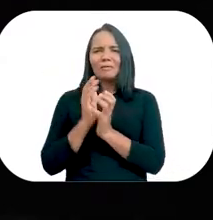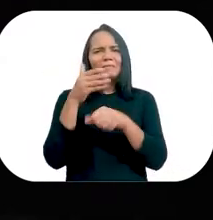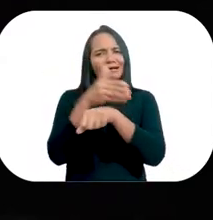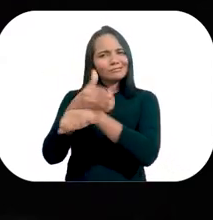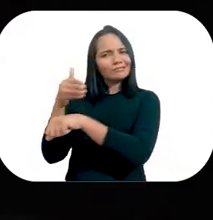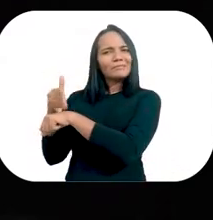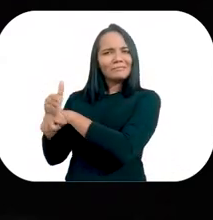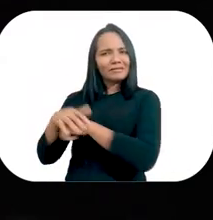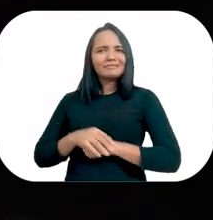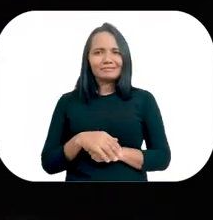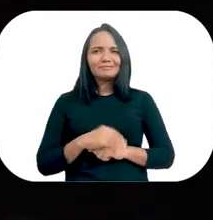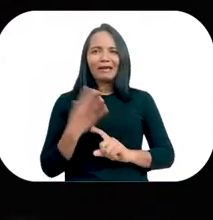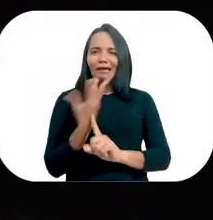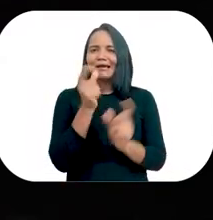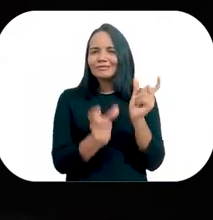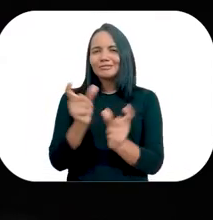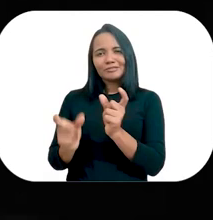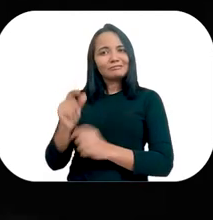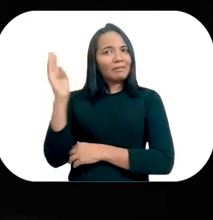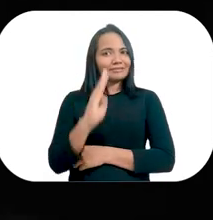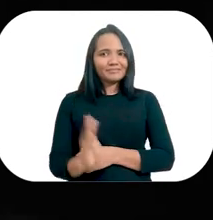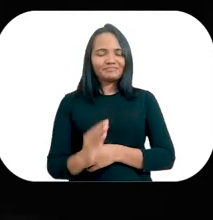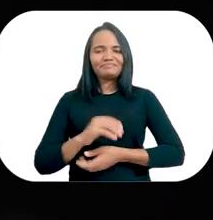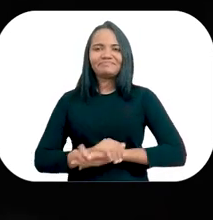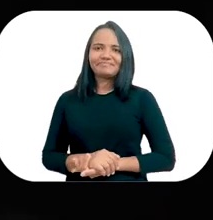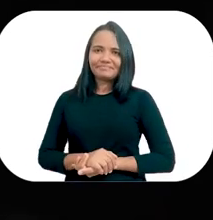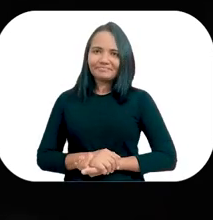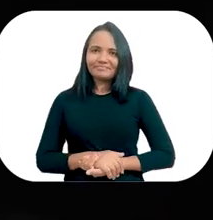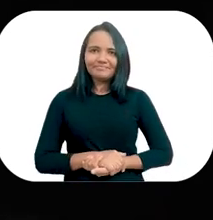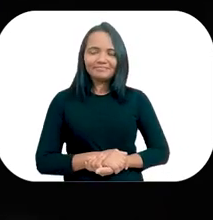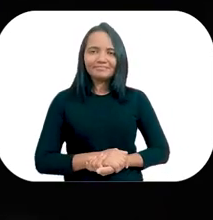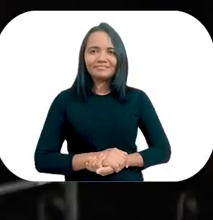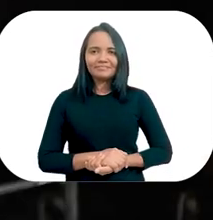das bandas base dos artistas nacionais hoje. Então,